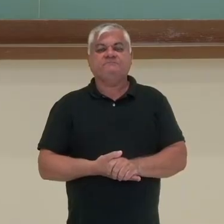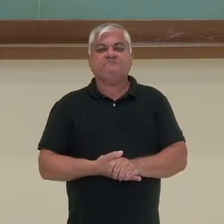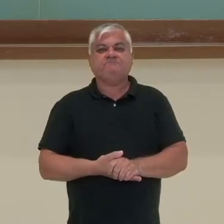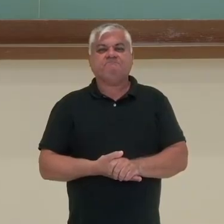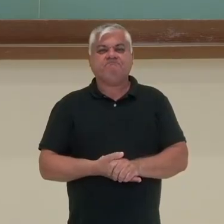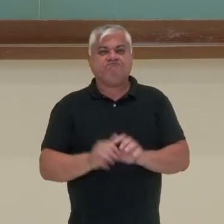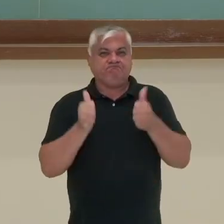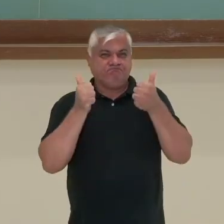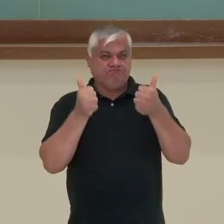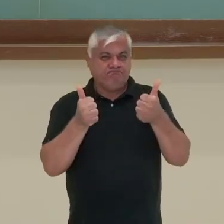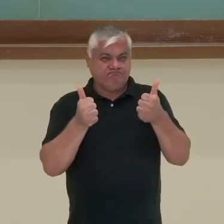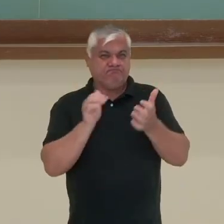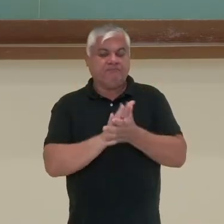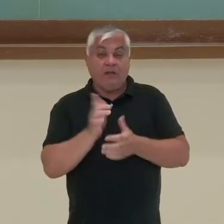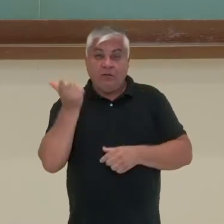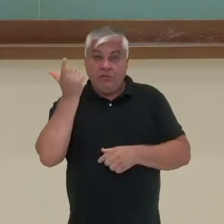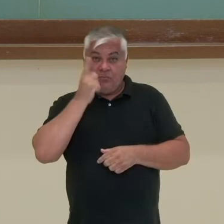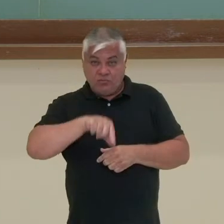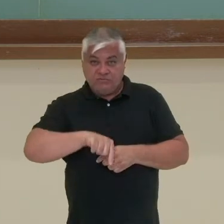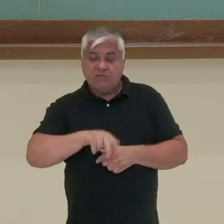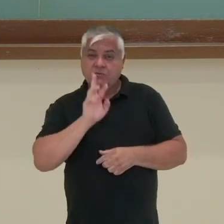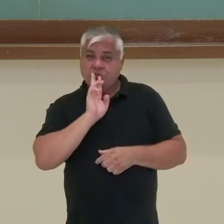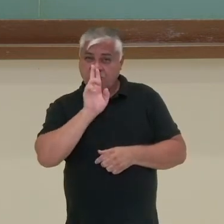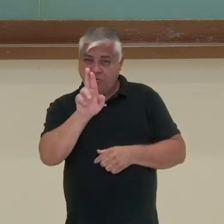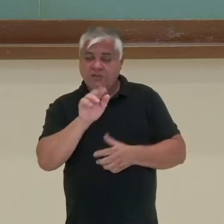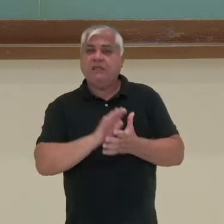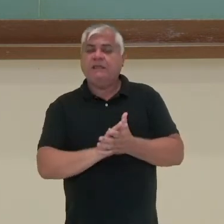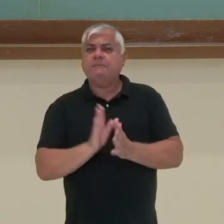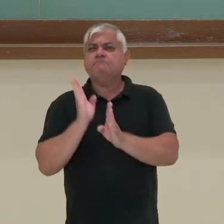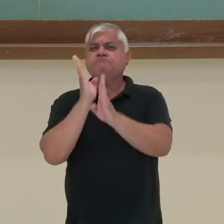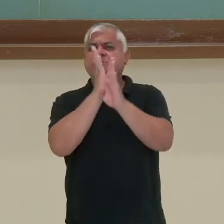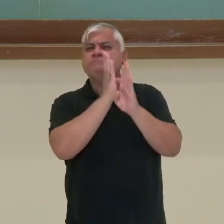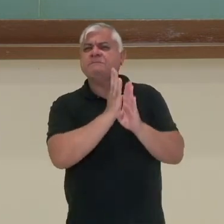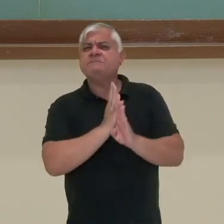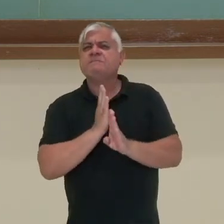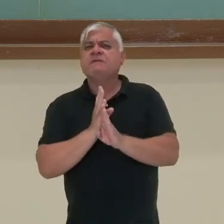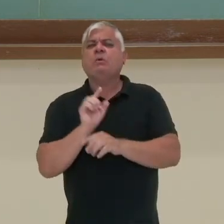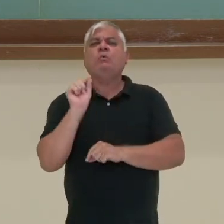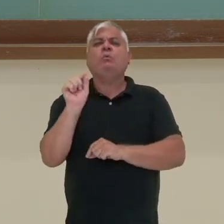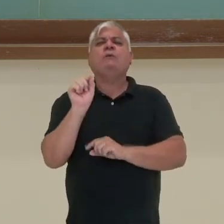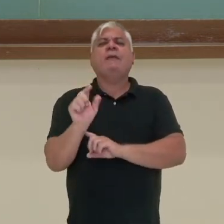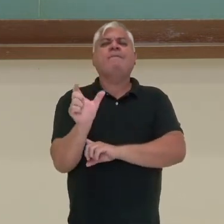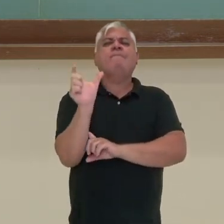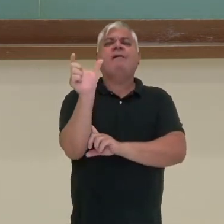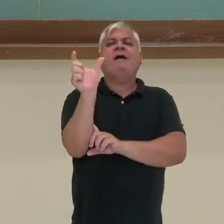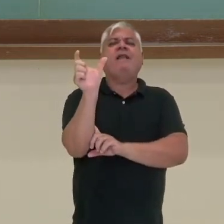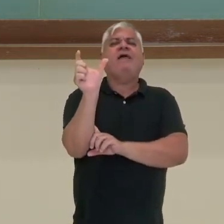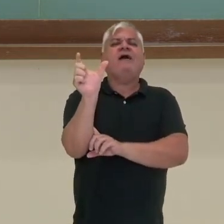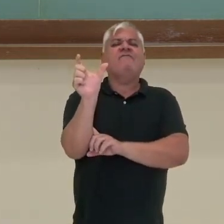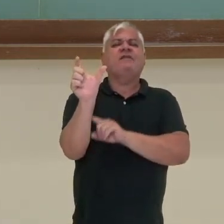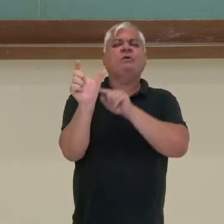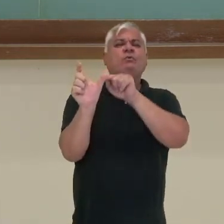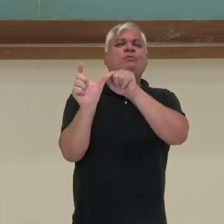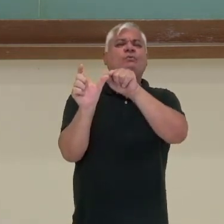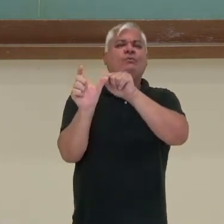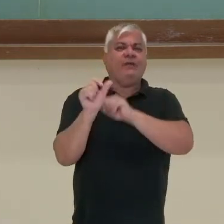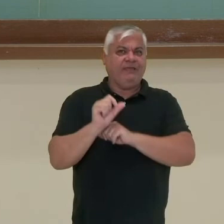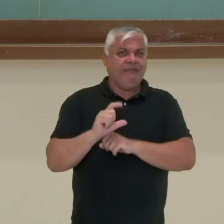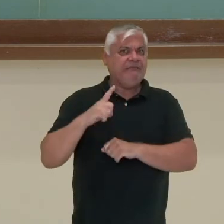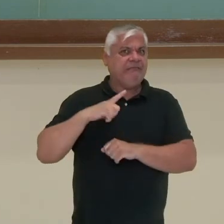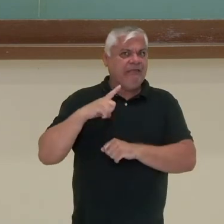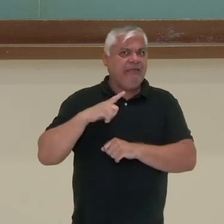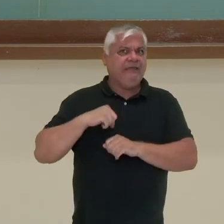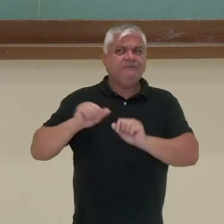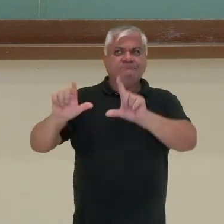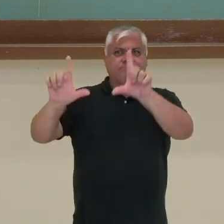Beleza, e aí, pessoal? Conseguiram então responder, identificar então qual é a palavra, né, acentuada do